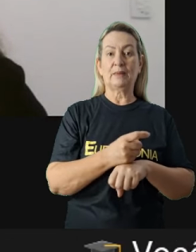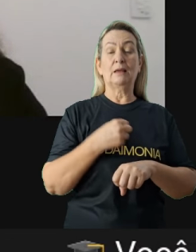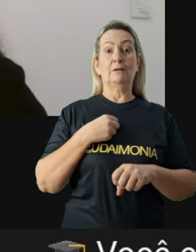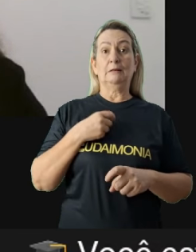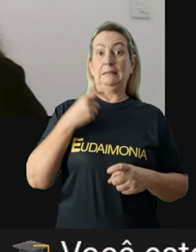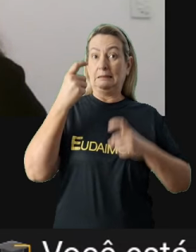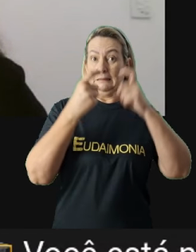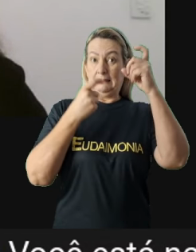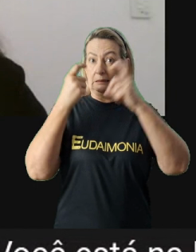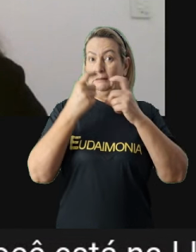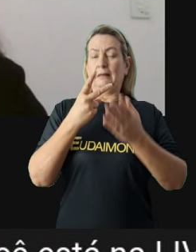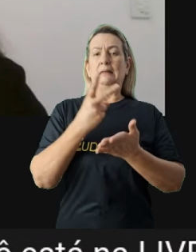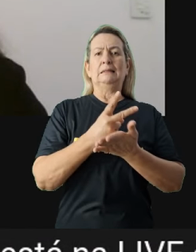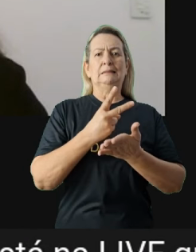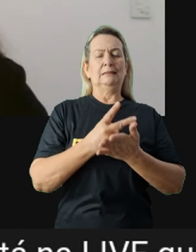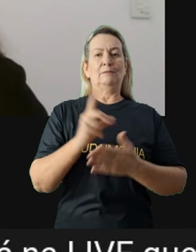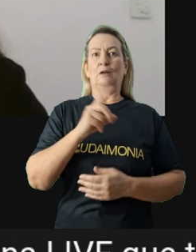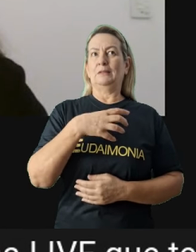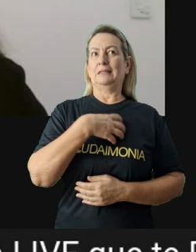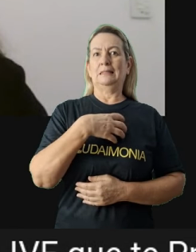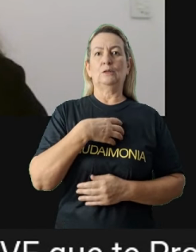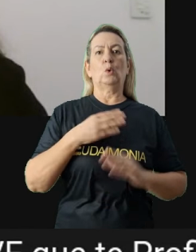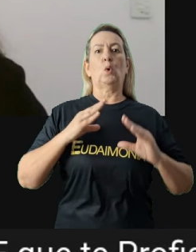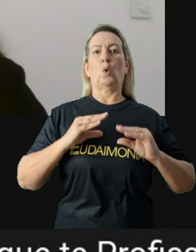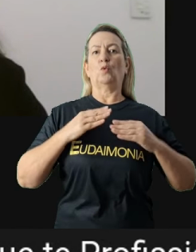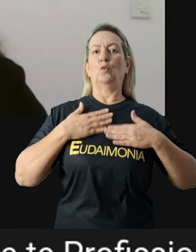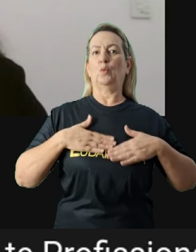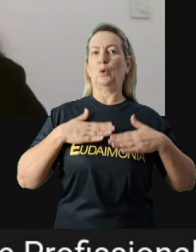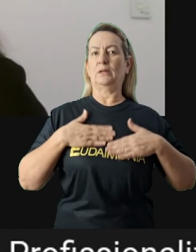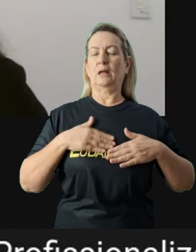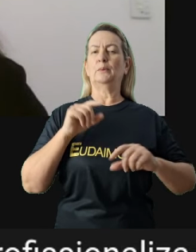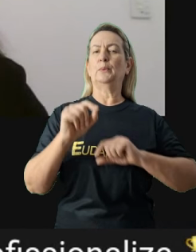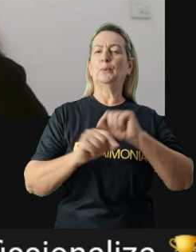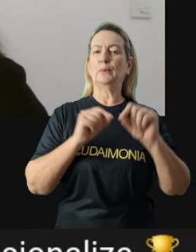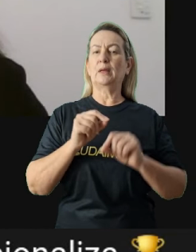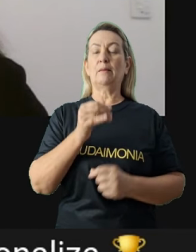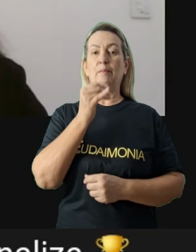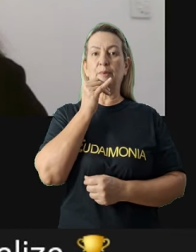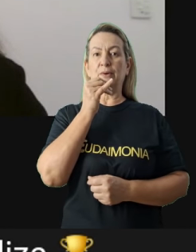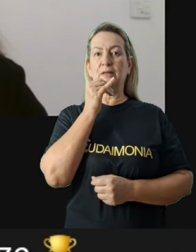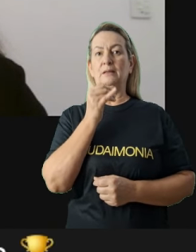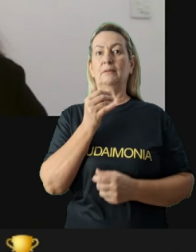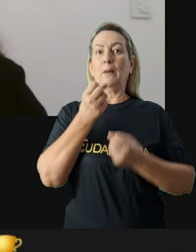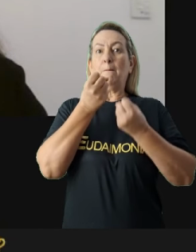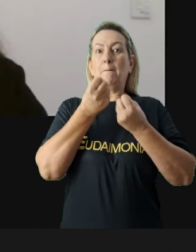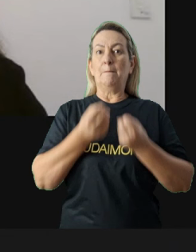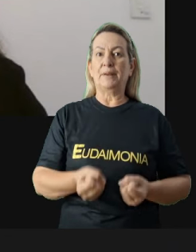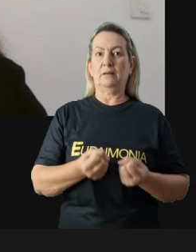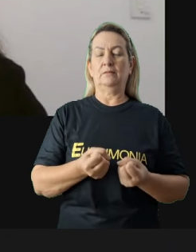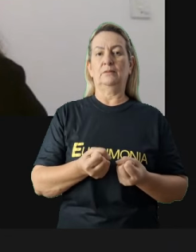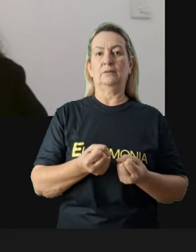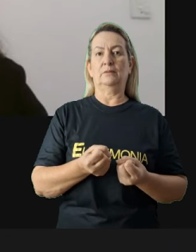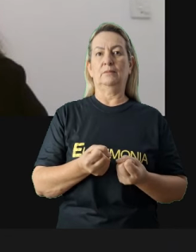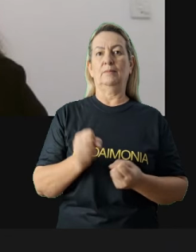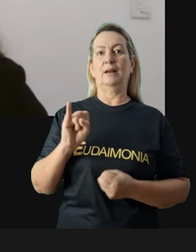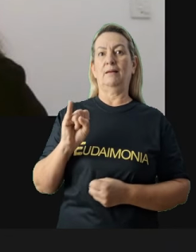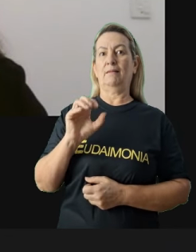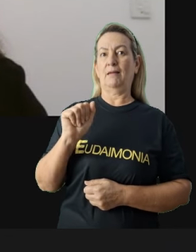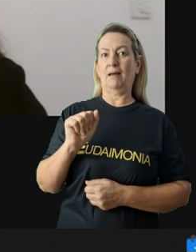ter muito cuidado também para não se alienar, não é? Para não, que isso daí é um ponto que me deixa sempre muito